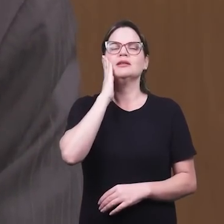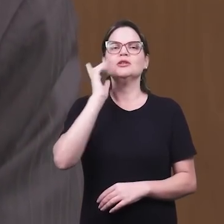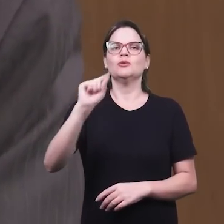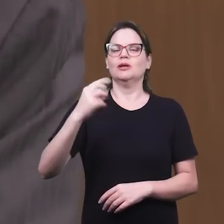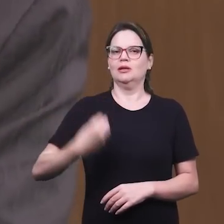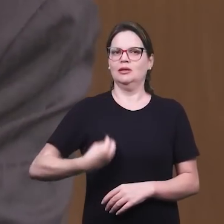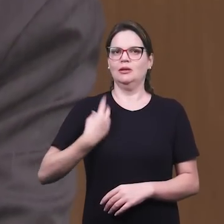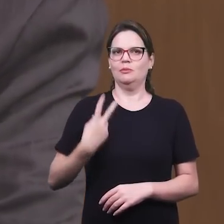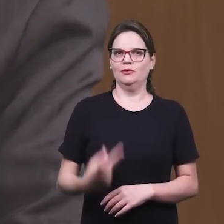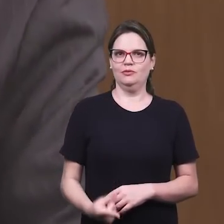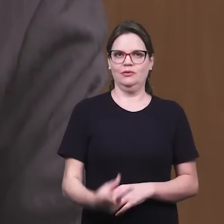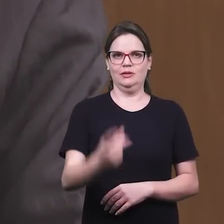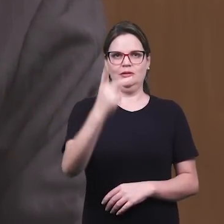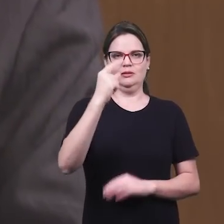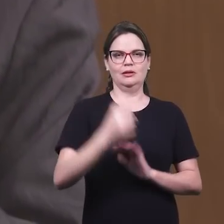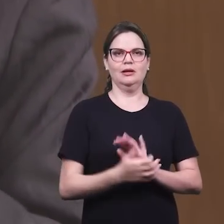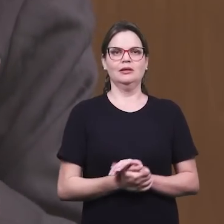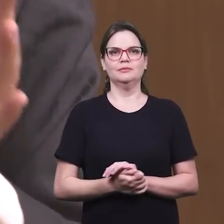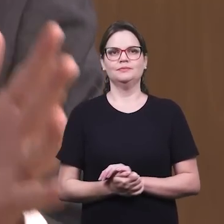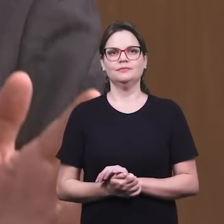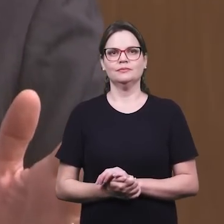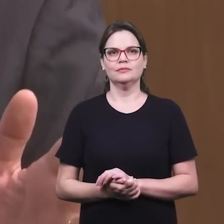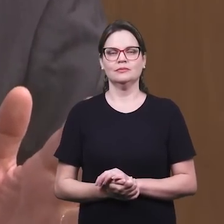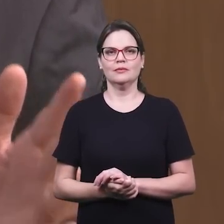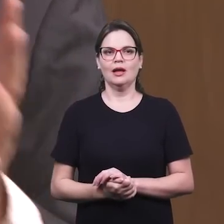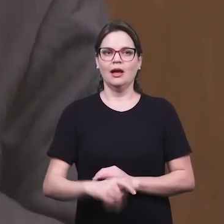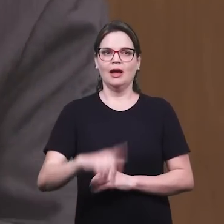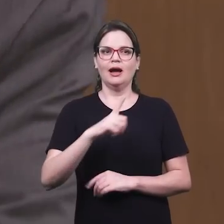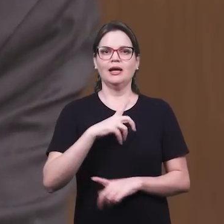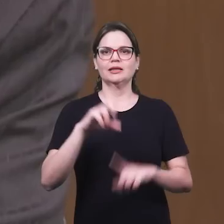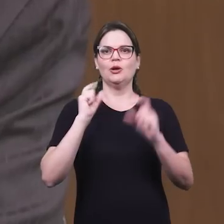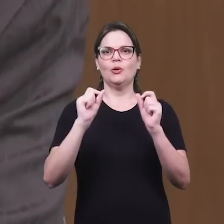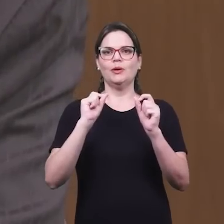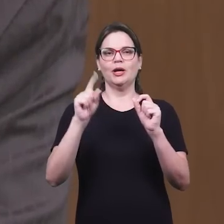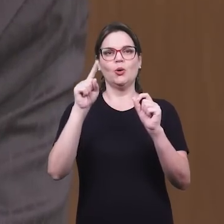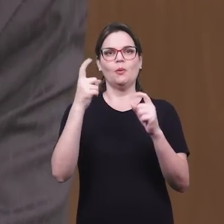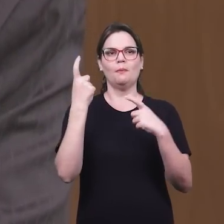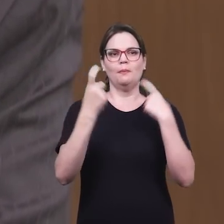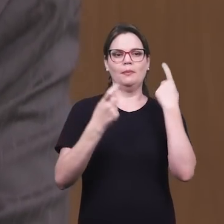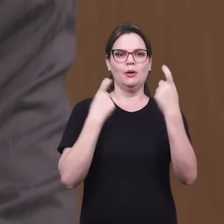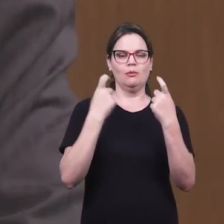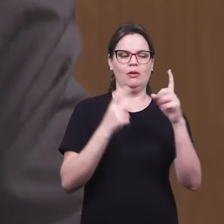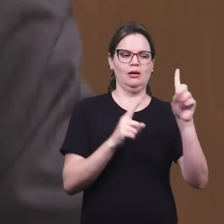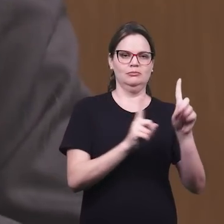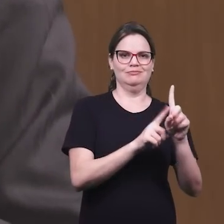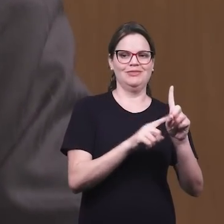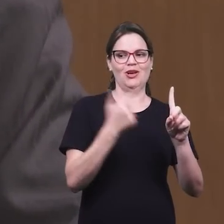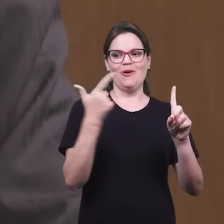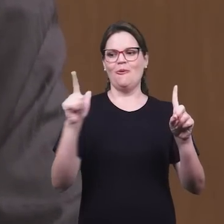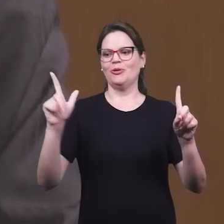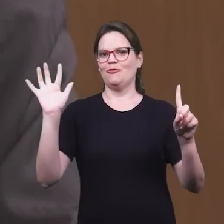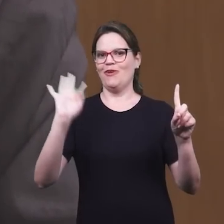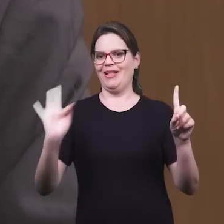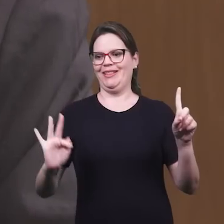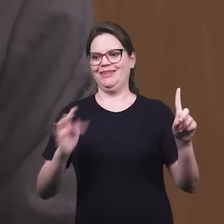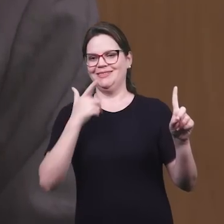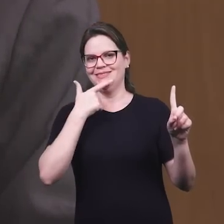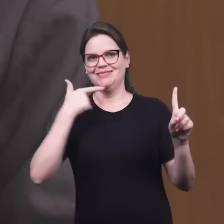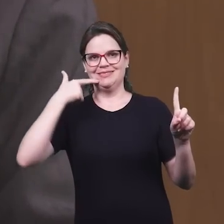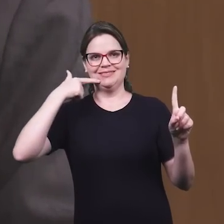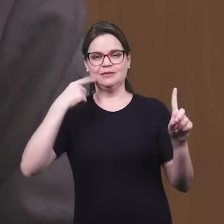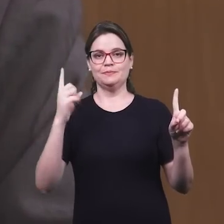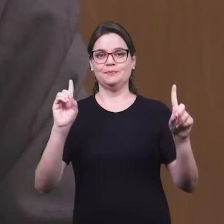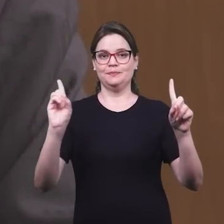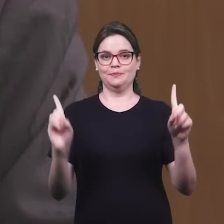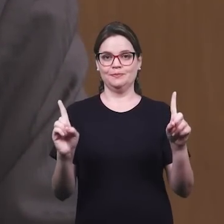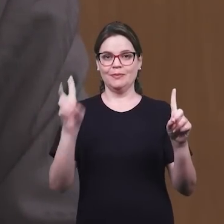herdar. E aquela figura que vimos, um preocupado e o outro alegre. O exemplo que temos no Novo